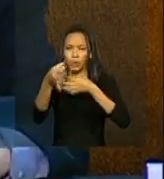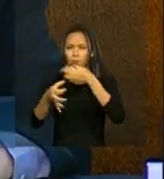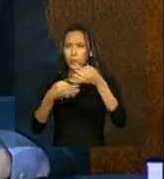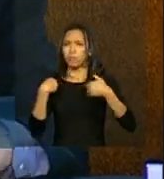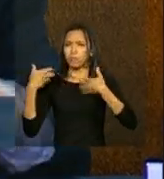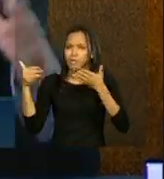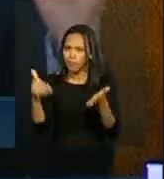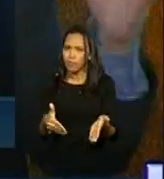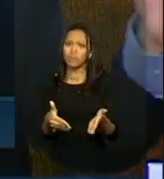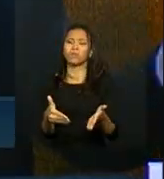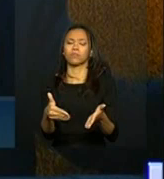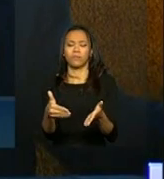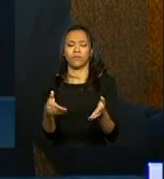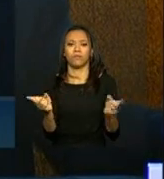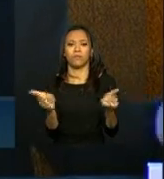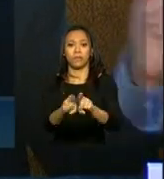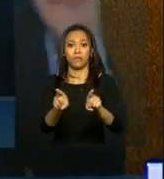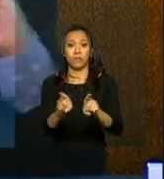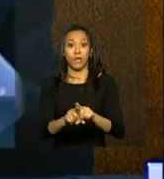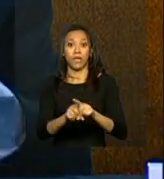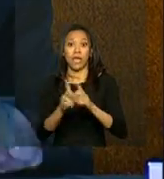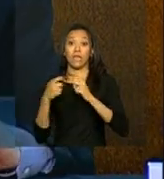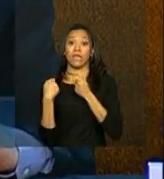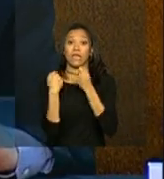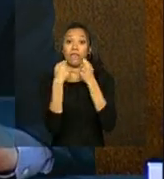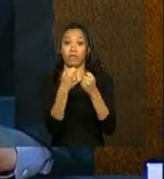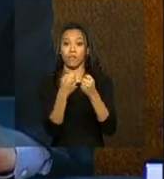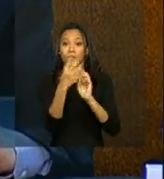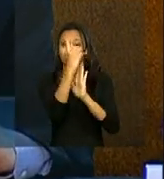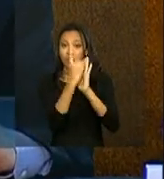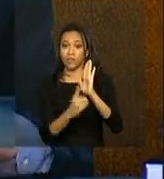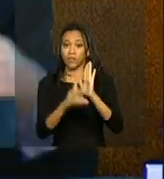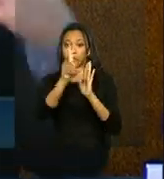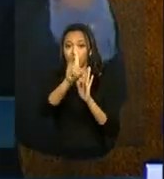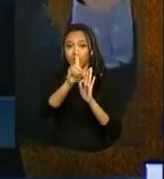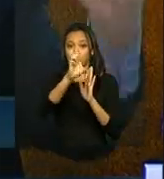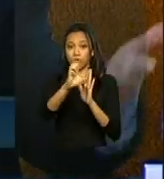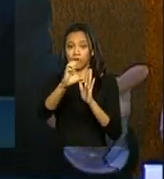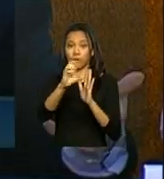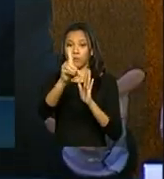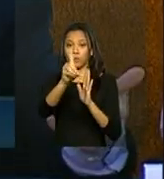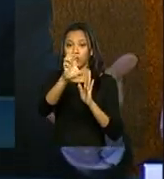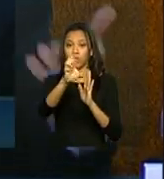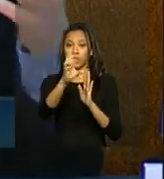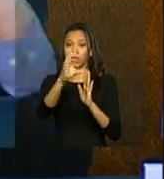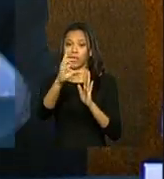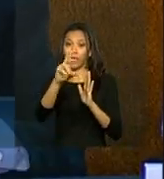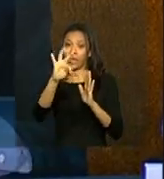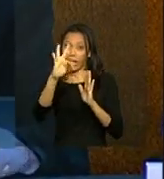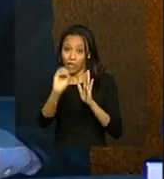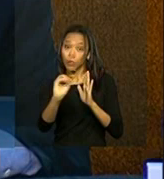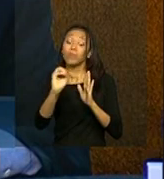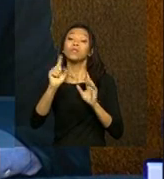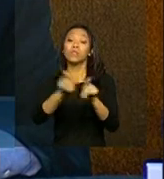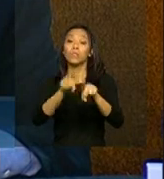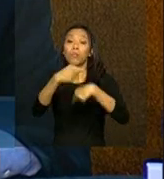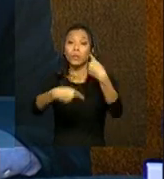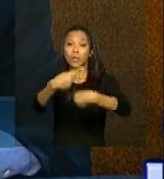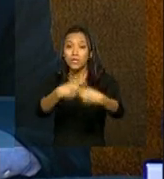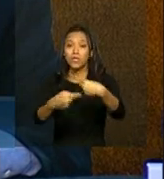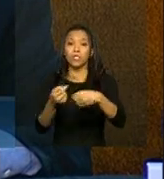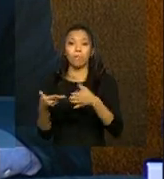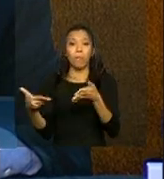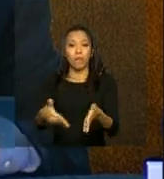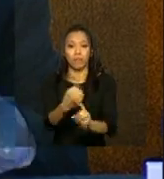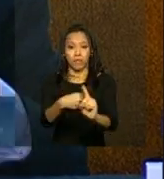né, eh da defesa do decreto, né, da política nacional de participação social, eu